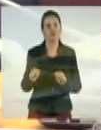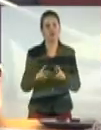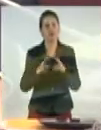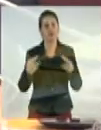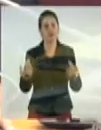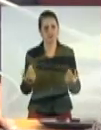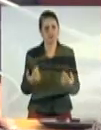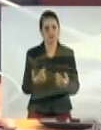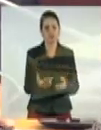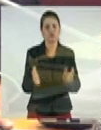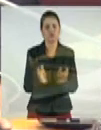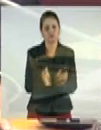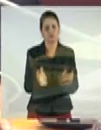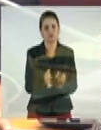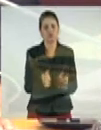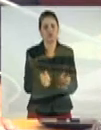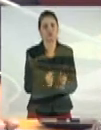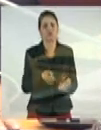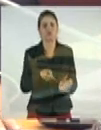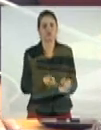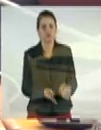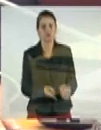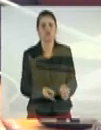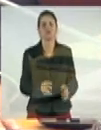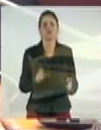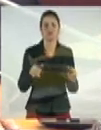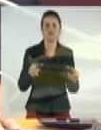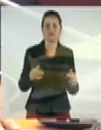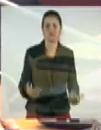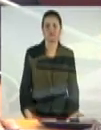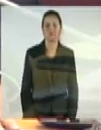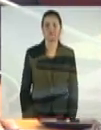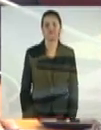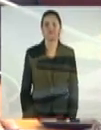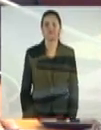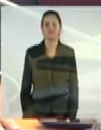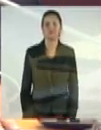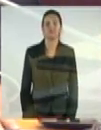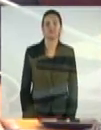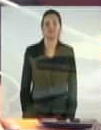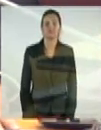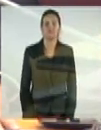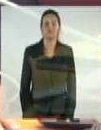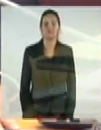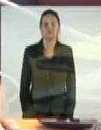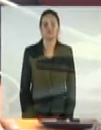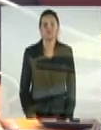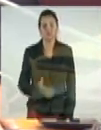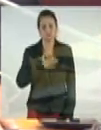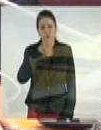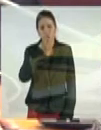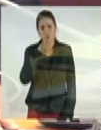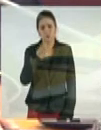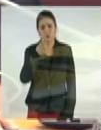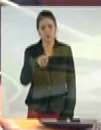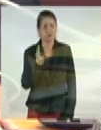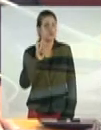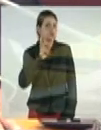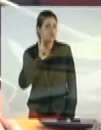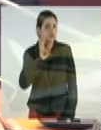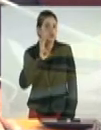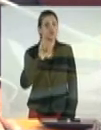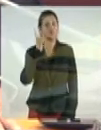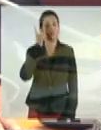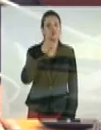a comissão para tratar especificamente desse tema eu acho que você o élit o deputado Roberto